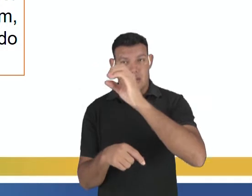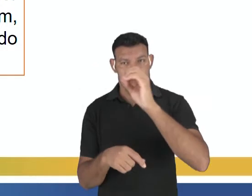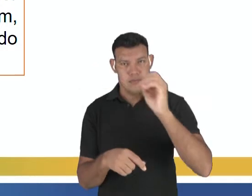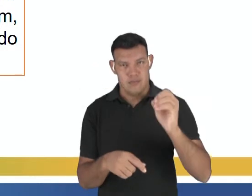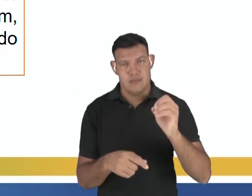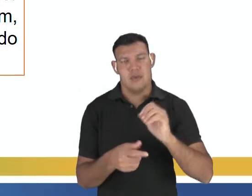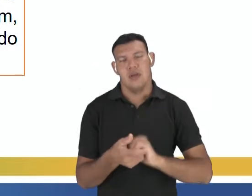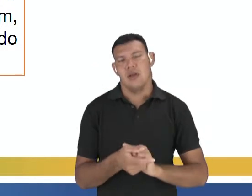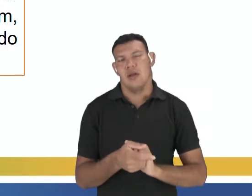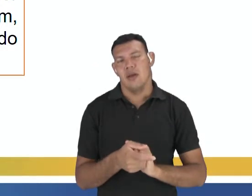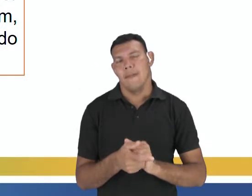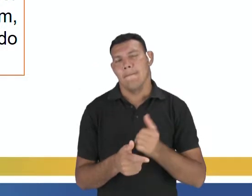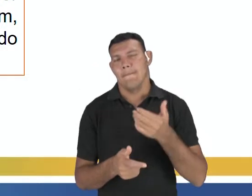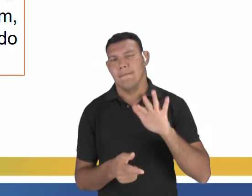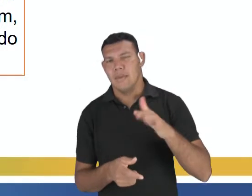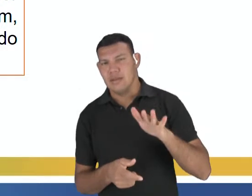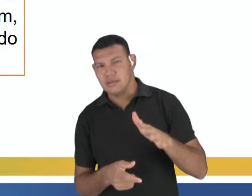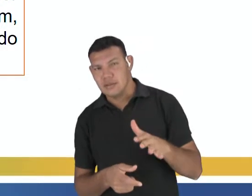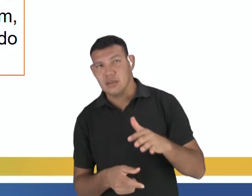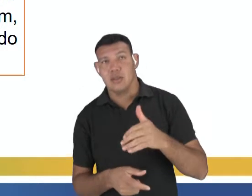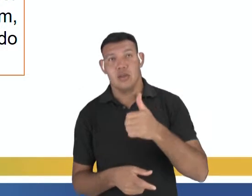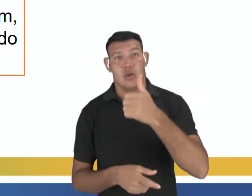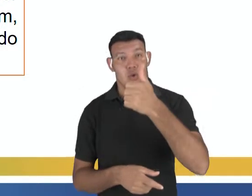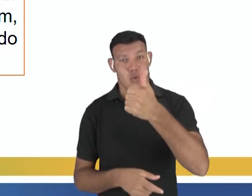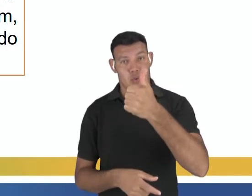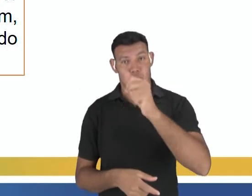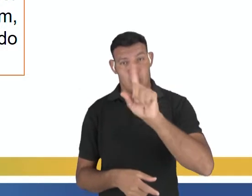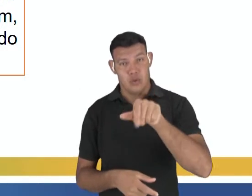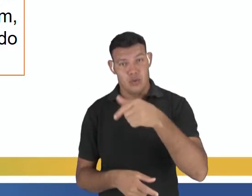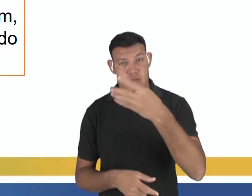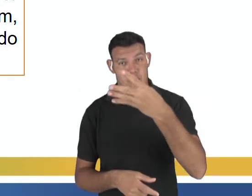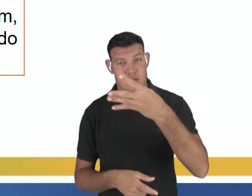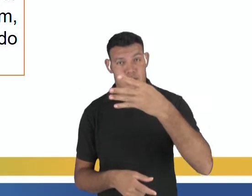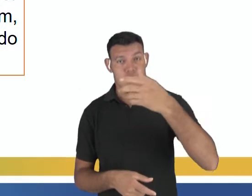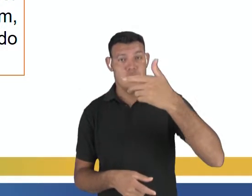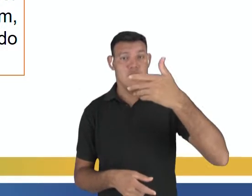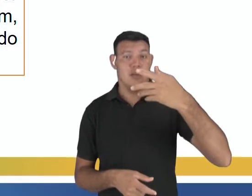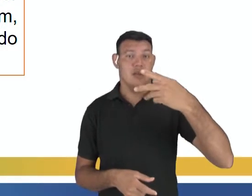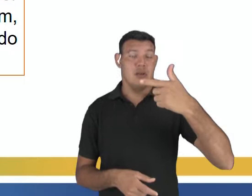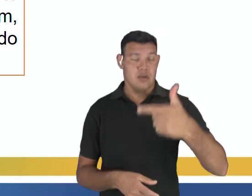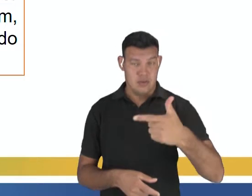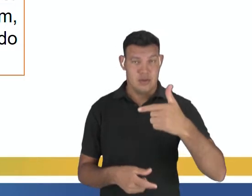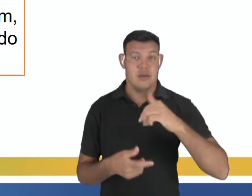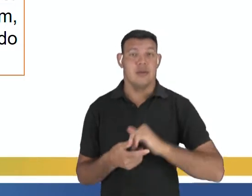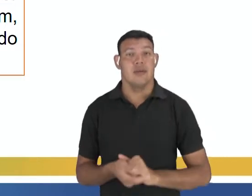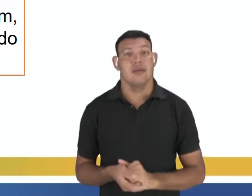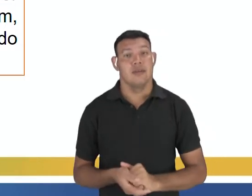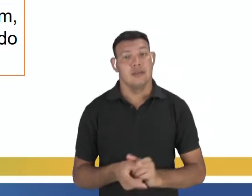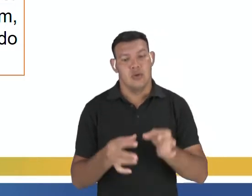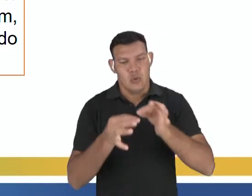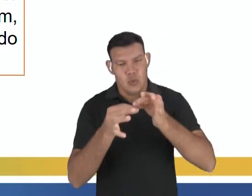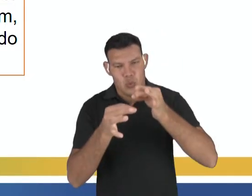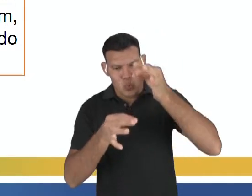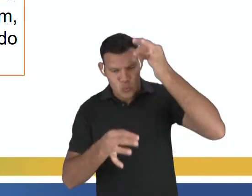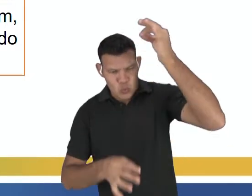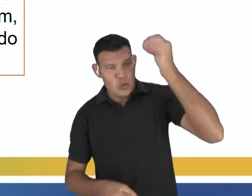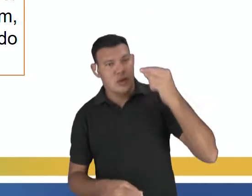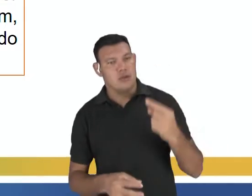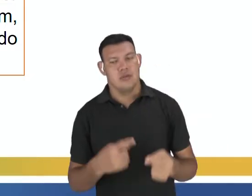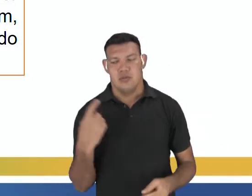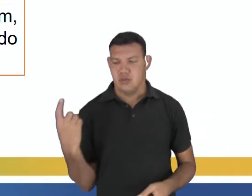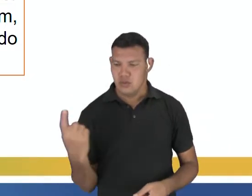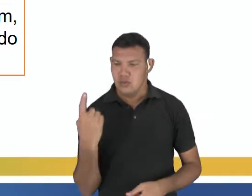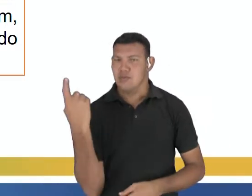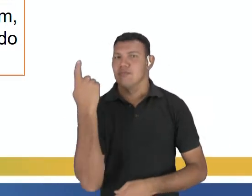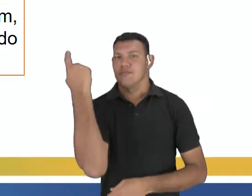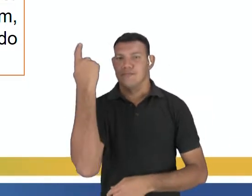divisão da 1,42 então 1,42 é o valor numérico da medida da altura